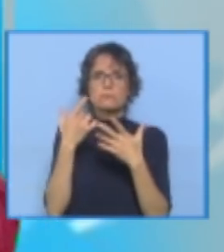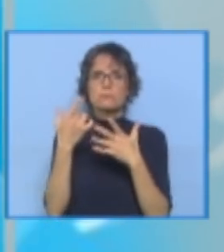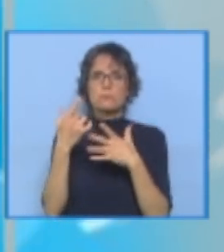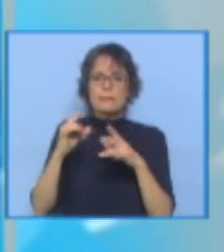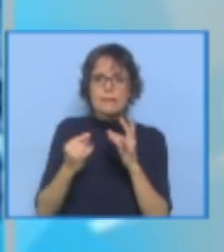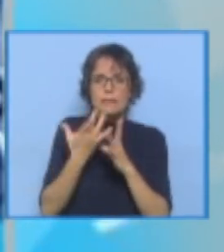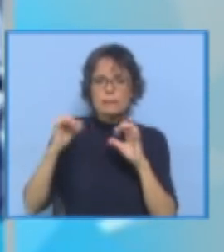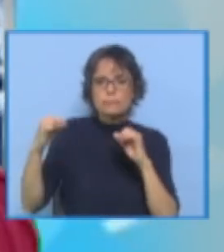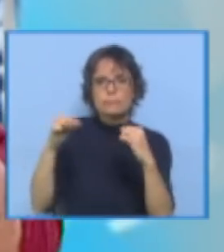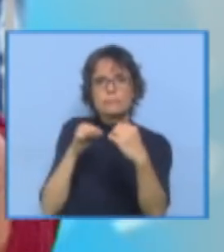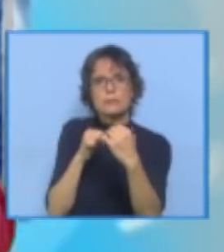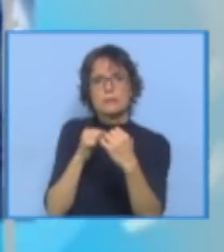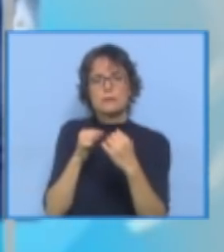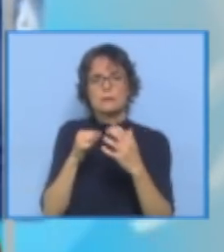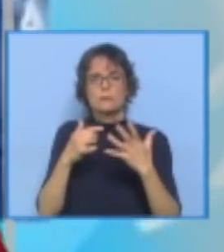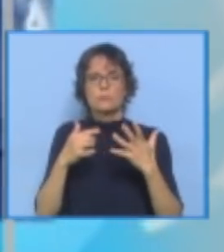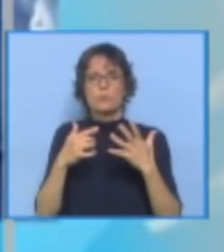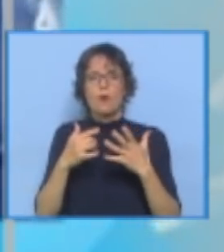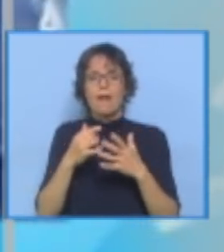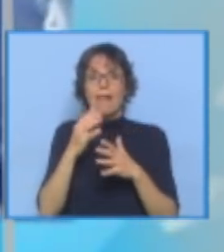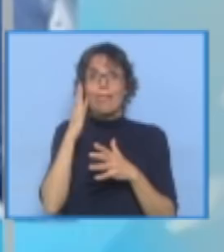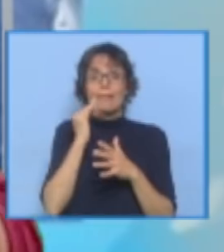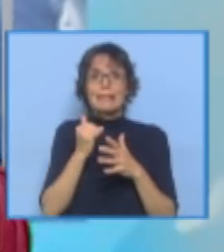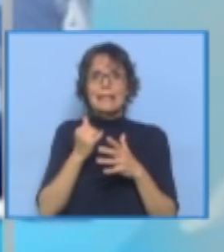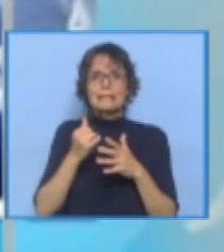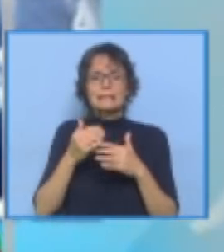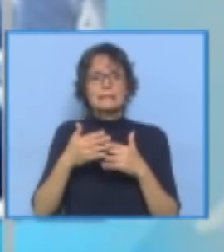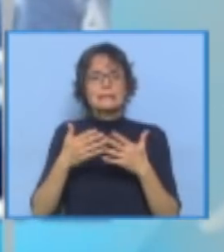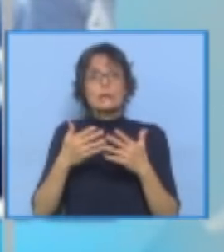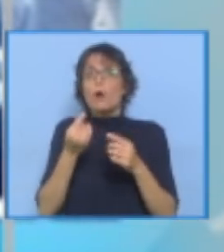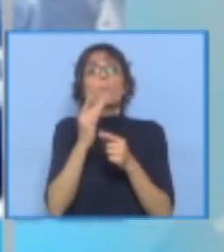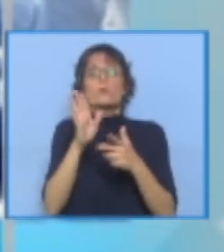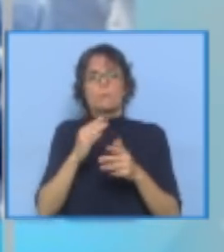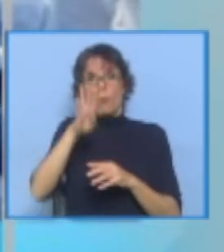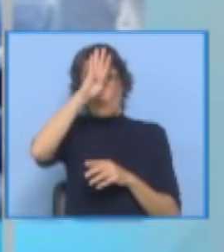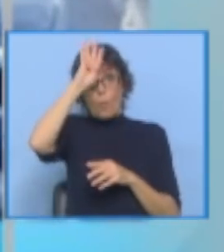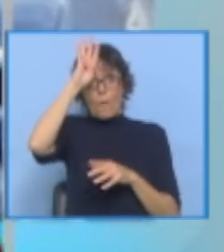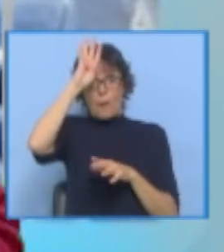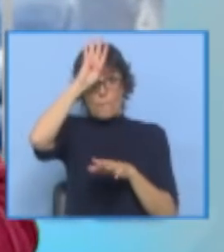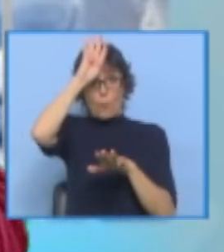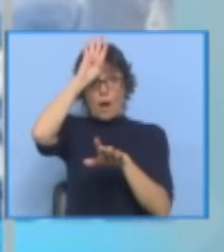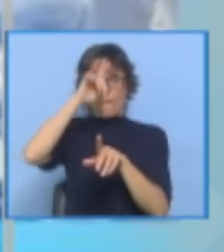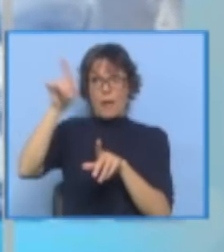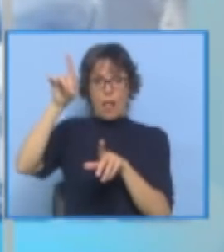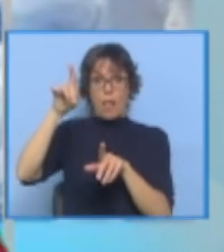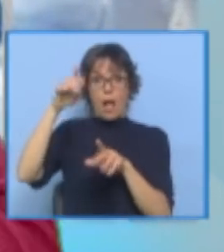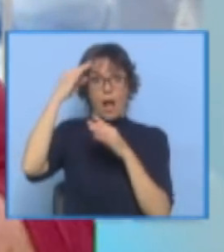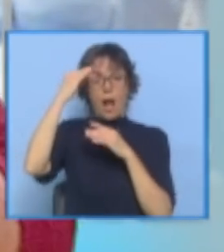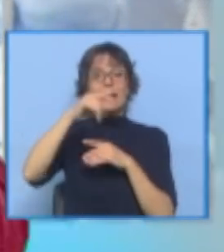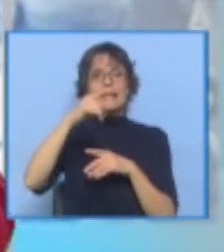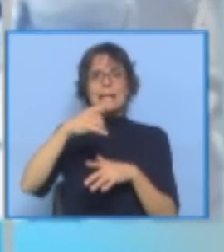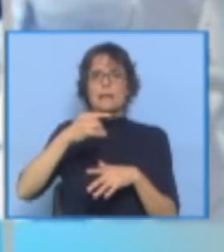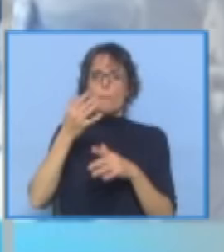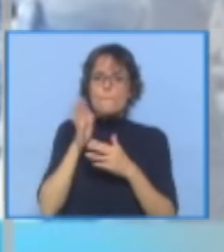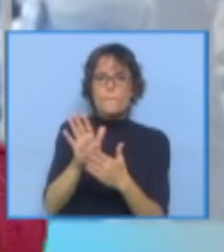consenso, criar pontos de entendimento, sair. O Papa Francisco, a lição mais importante que nos ensinou é o sair, é o